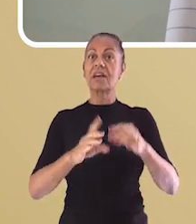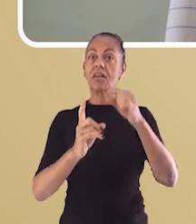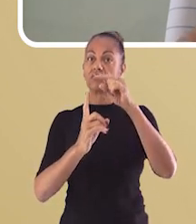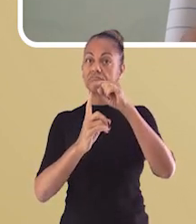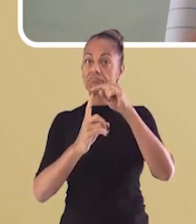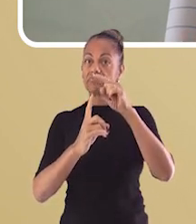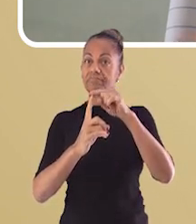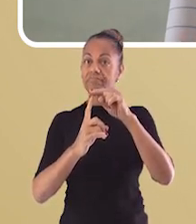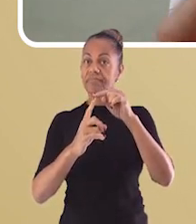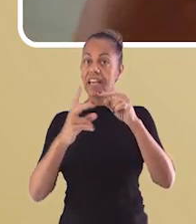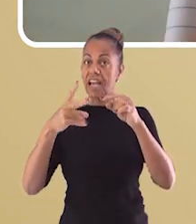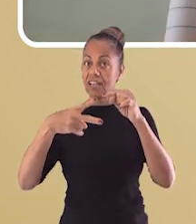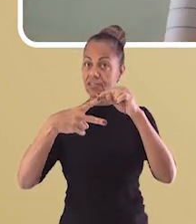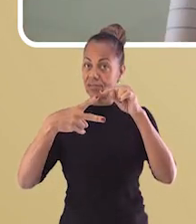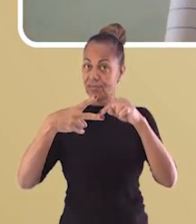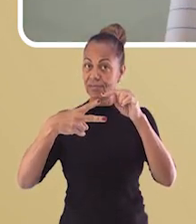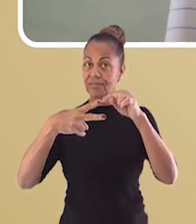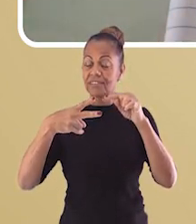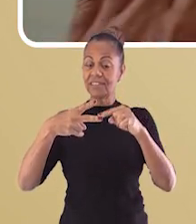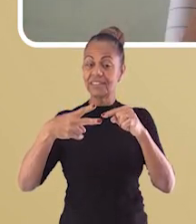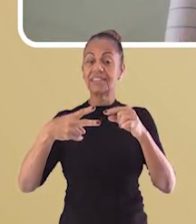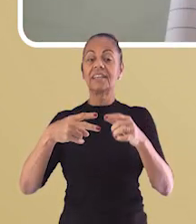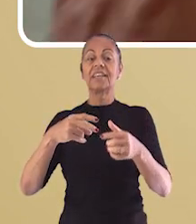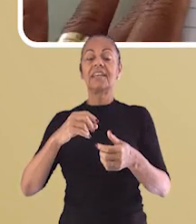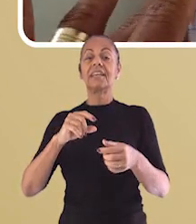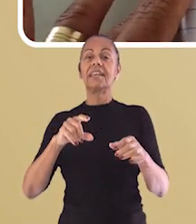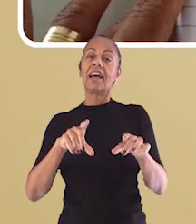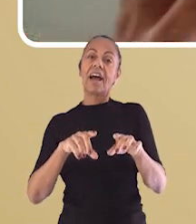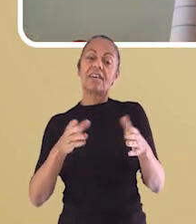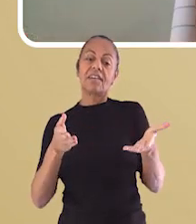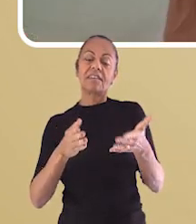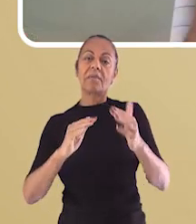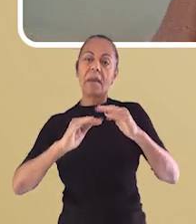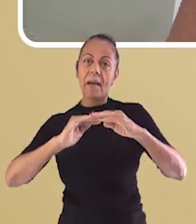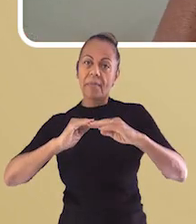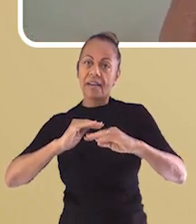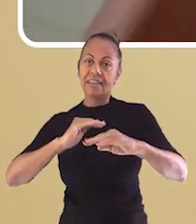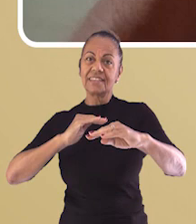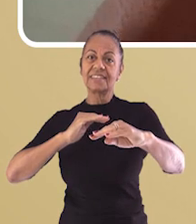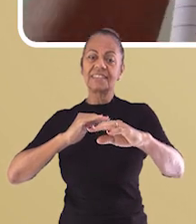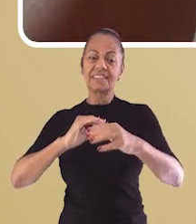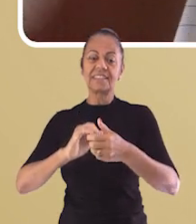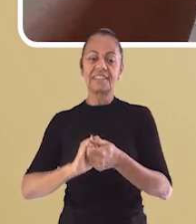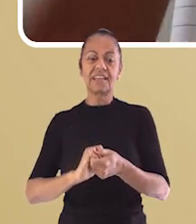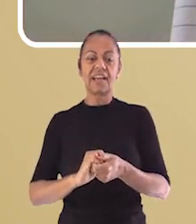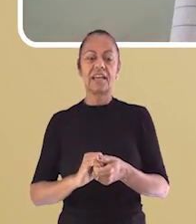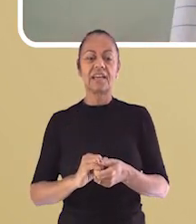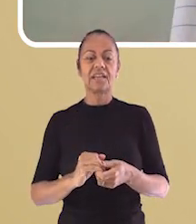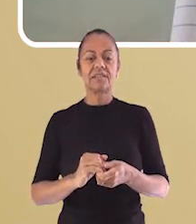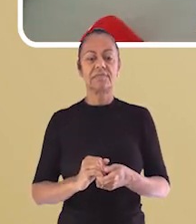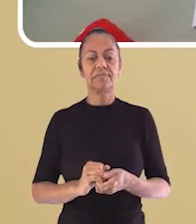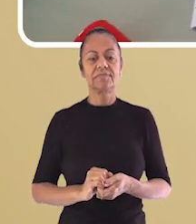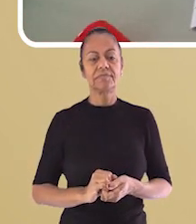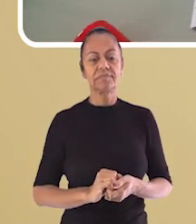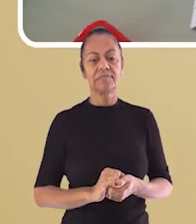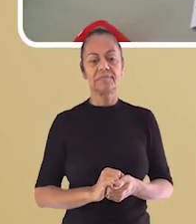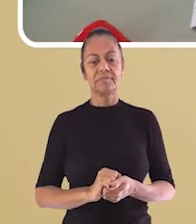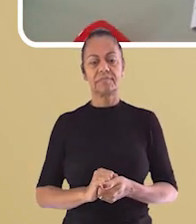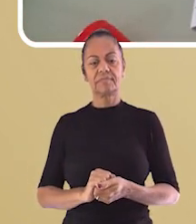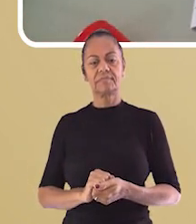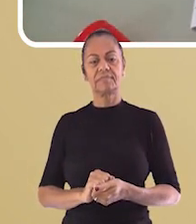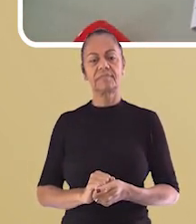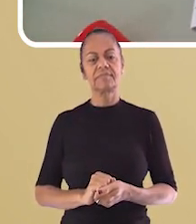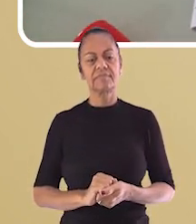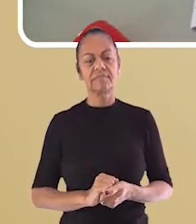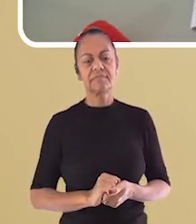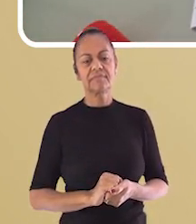duas formas de depressão, absoluta e relativa, e a minha planície. Pronto, aí eu posso levantar para dar aquele efeito